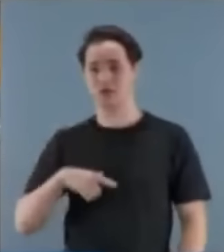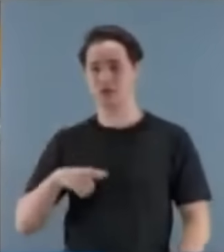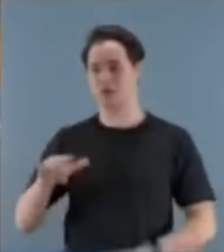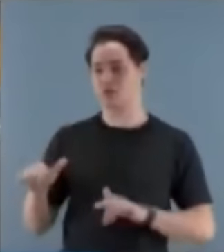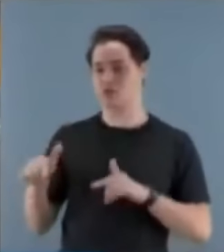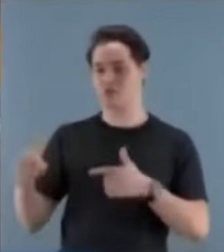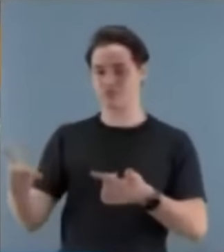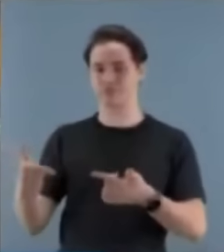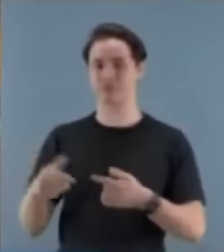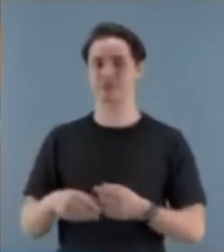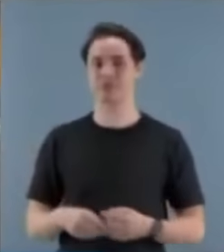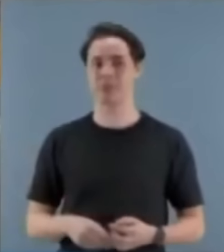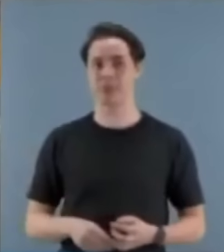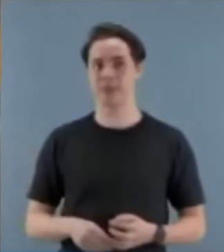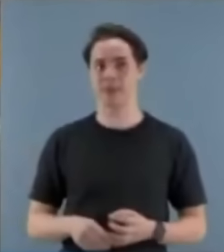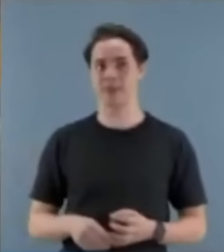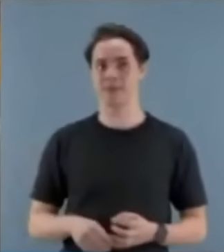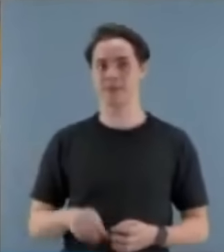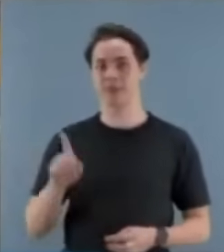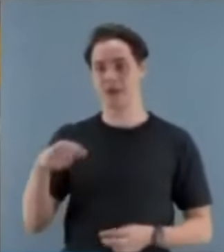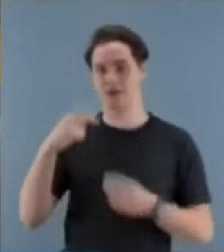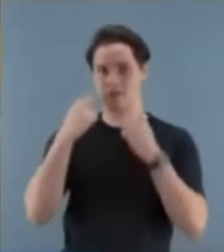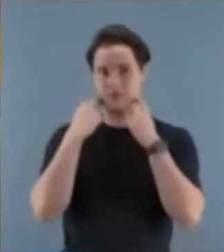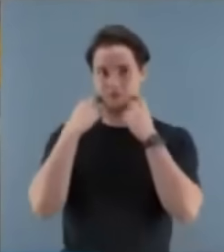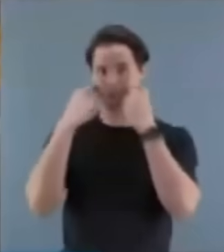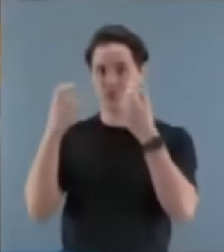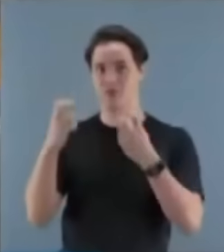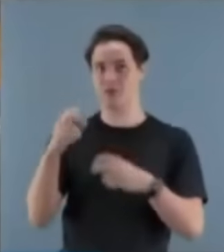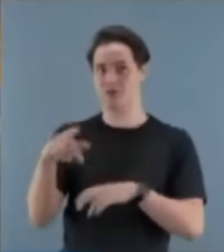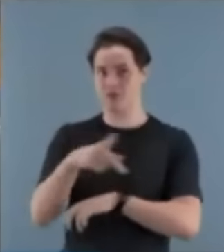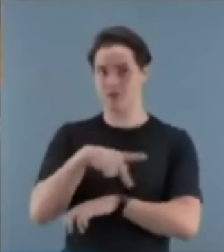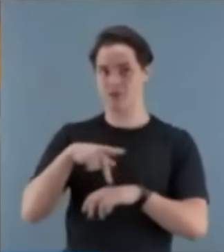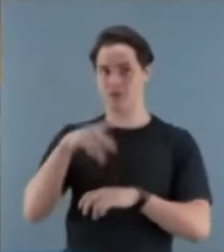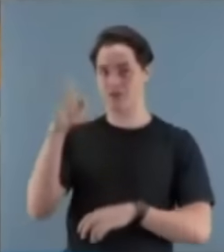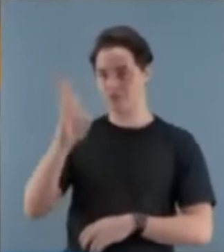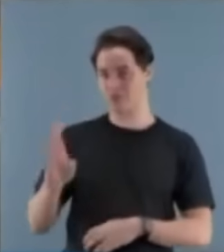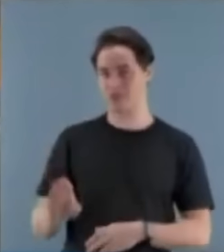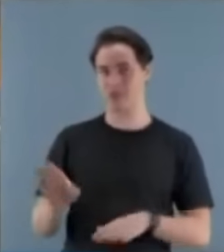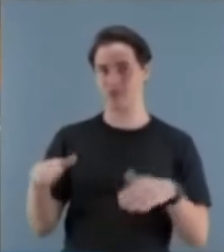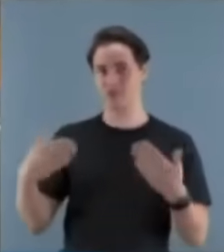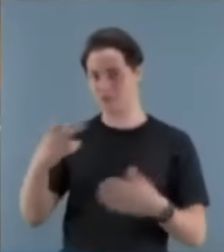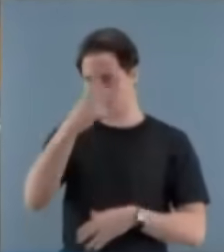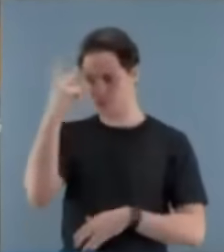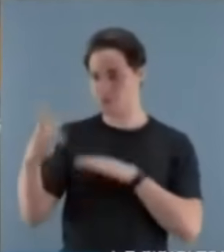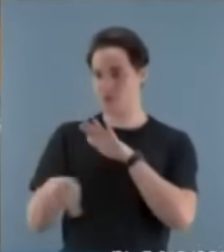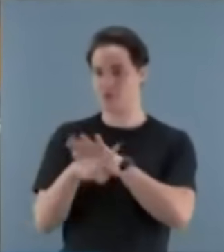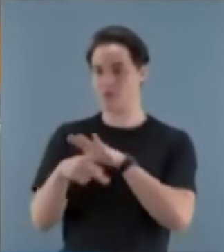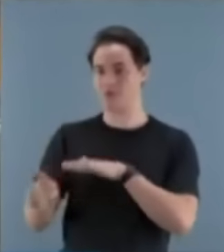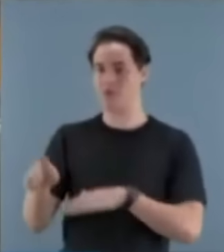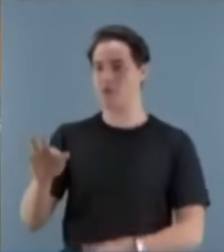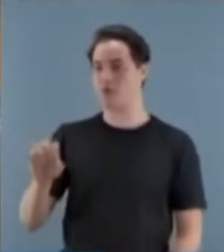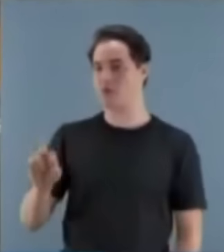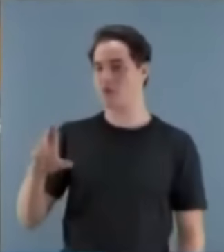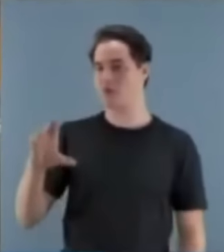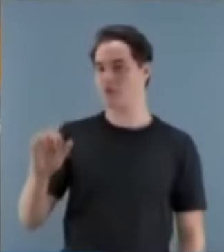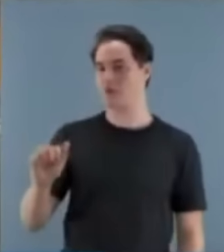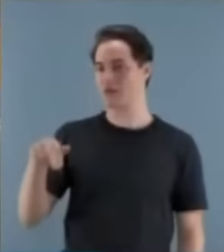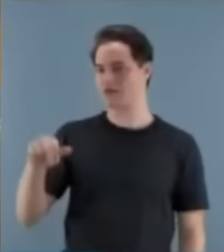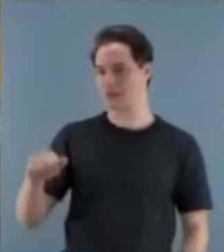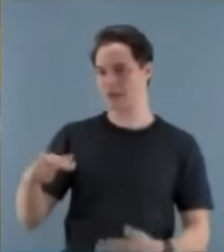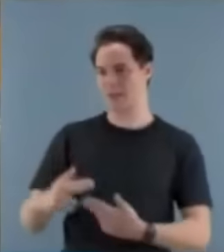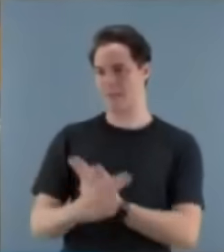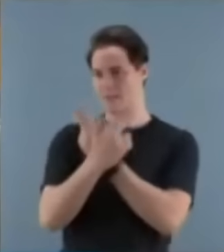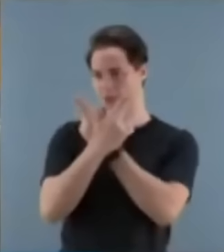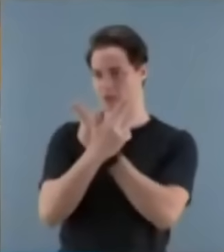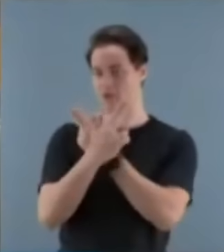conduta que é de envergonhar a nação e os integrantes das Forças Armadas, a quem eu tenho total admiração e apreço. Porque é isso que nós